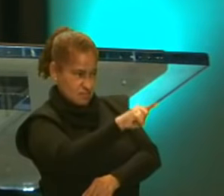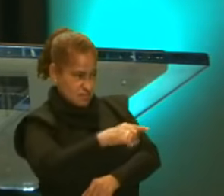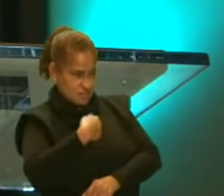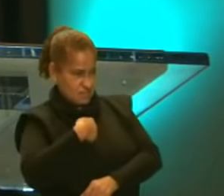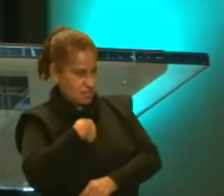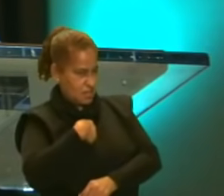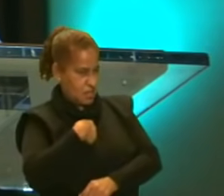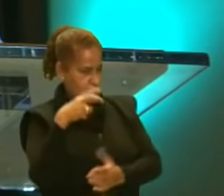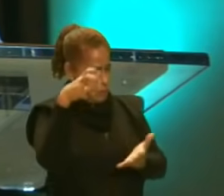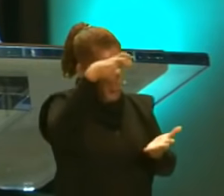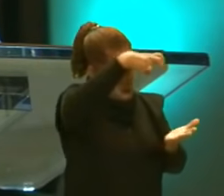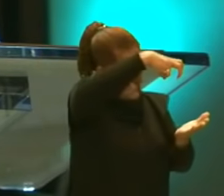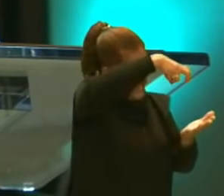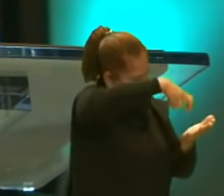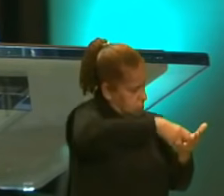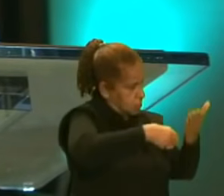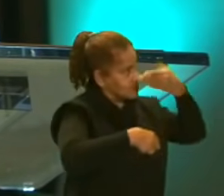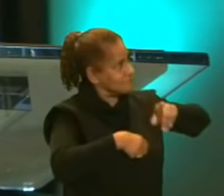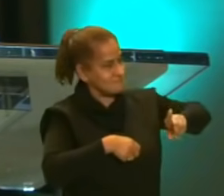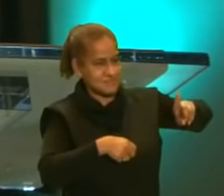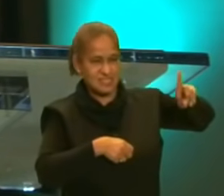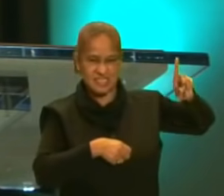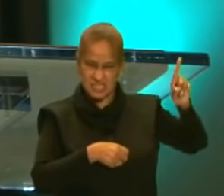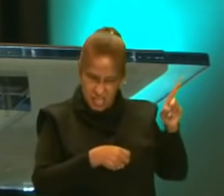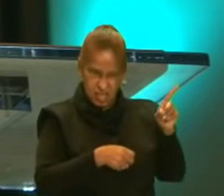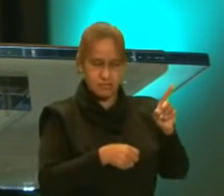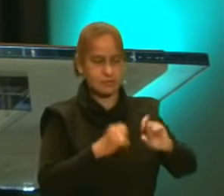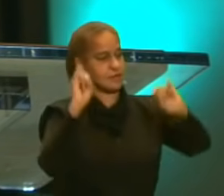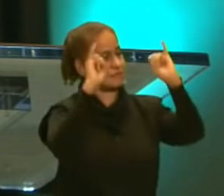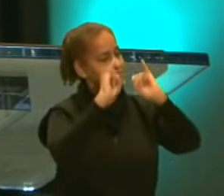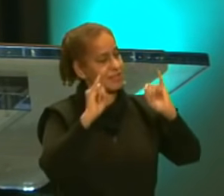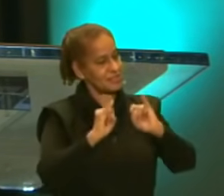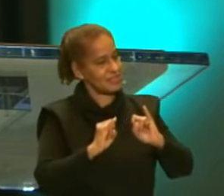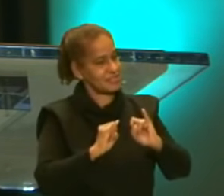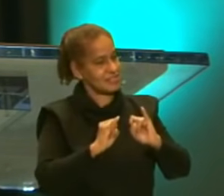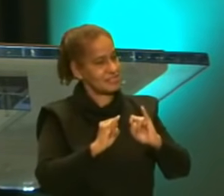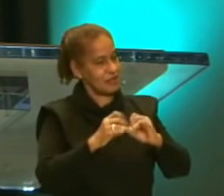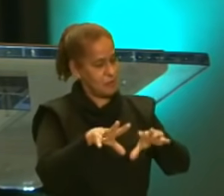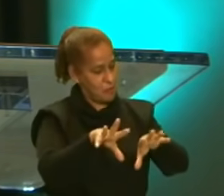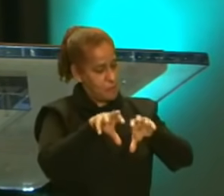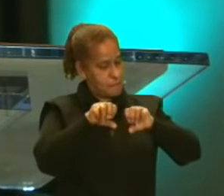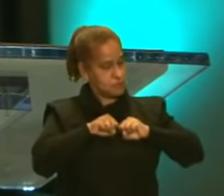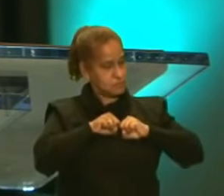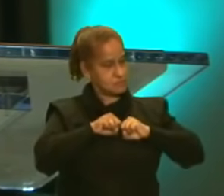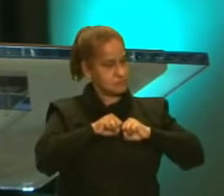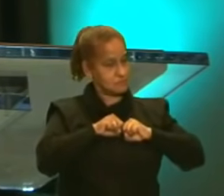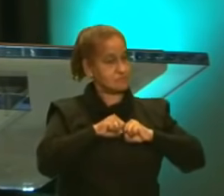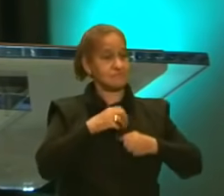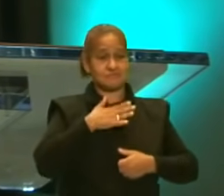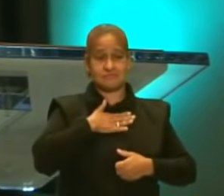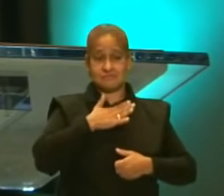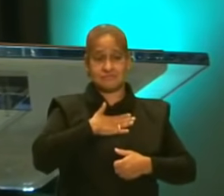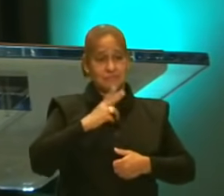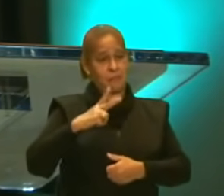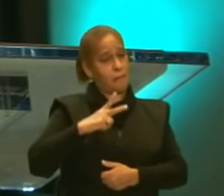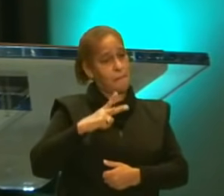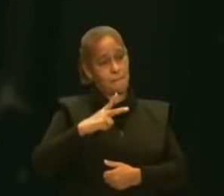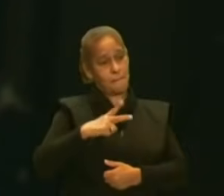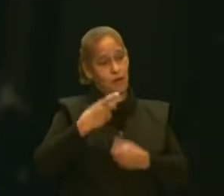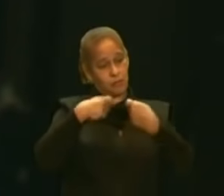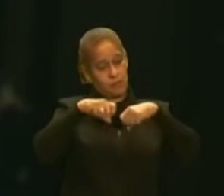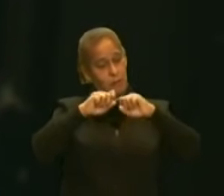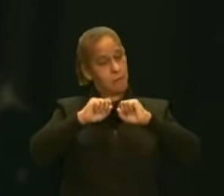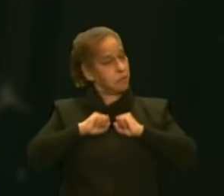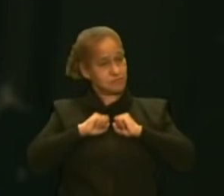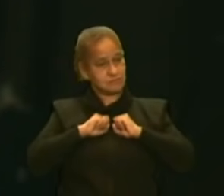outro Deus, você vai perceber que a tua idolatria é para você mesmo. Você é um narcisista e adora você